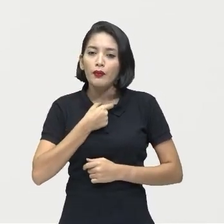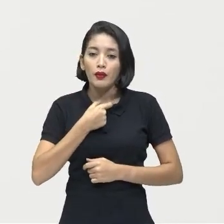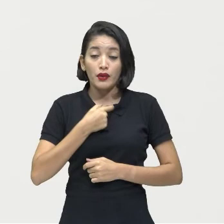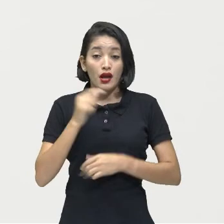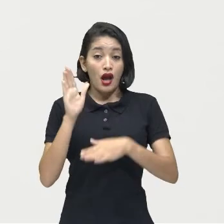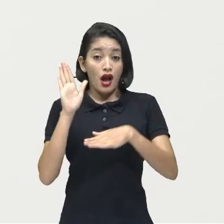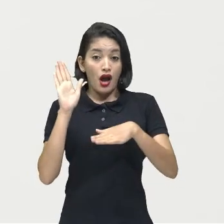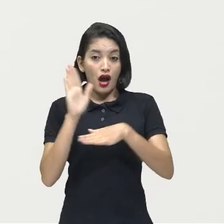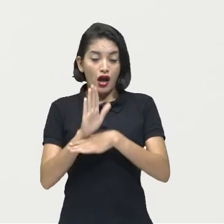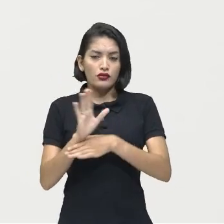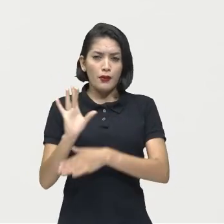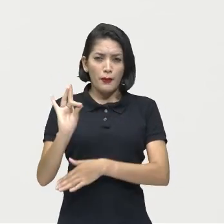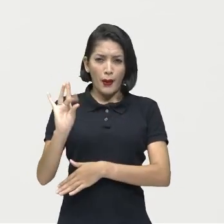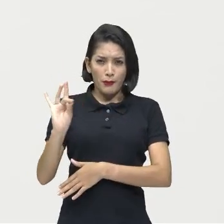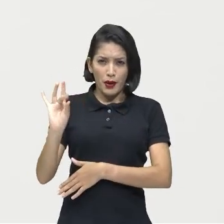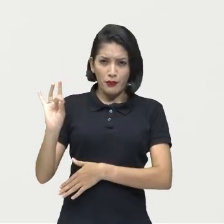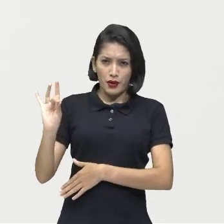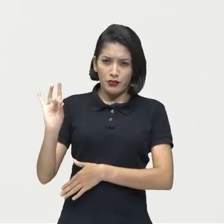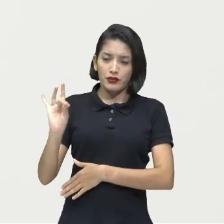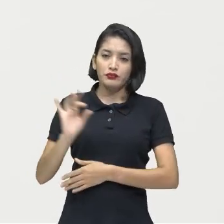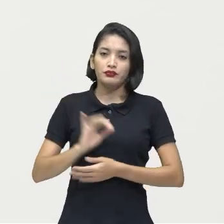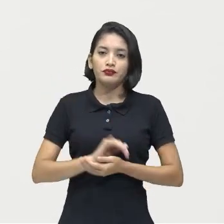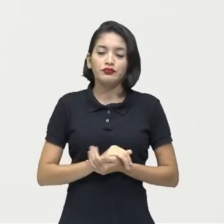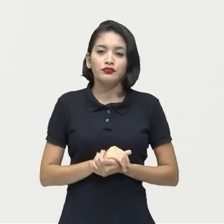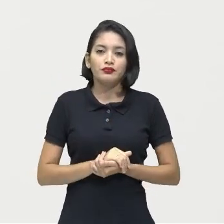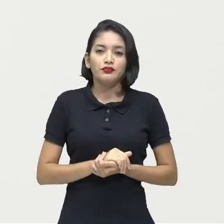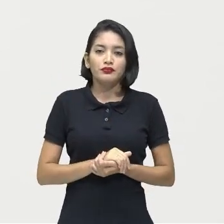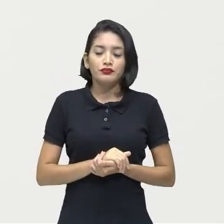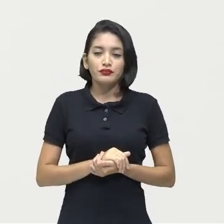auxiliam ali na umidificação. Opa, falhou aqui.